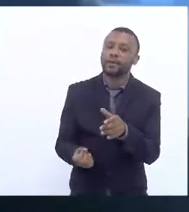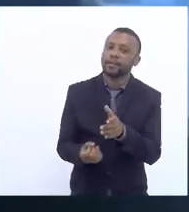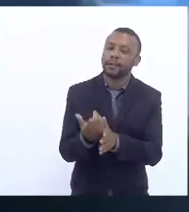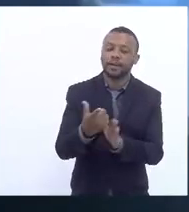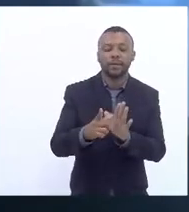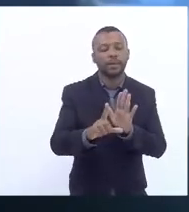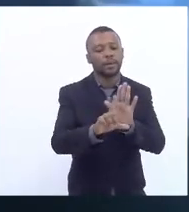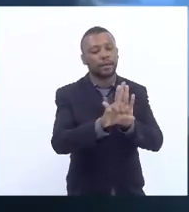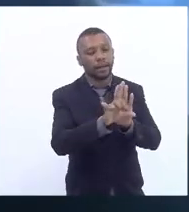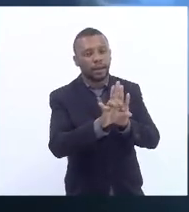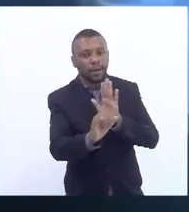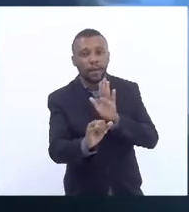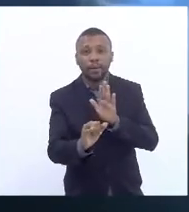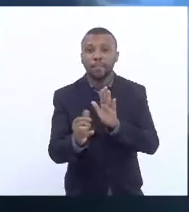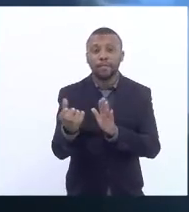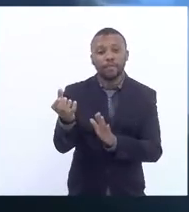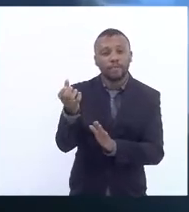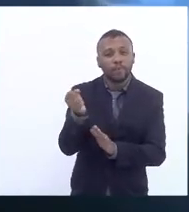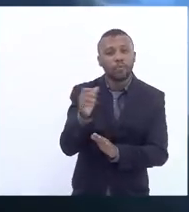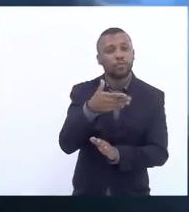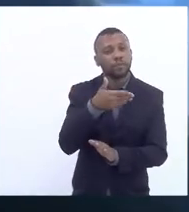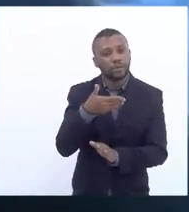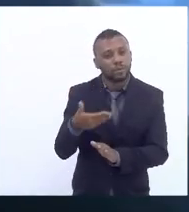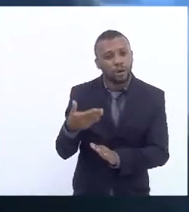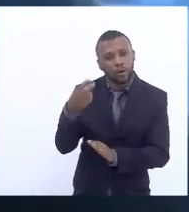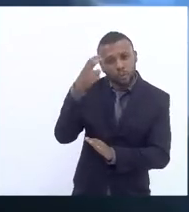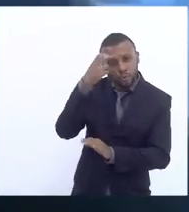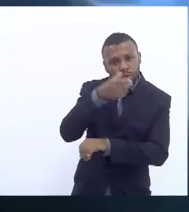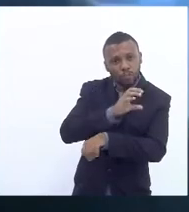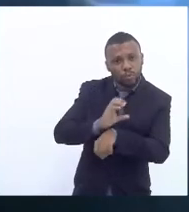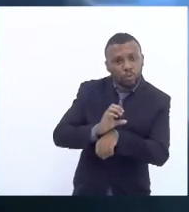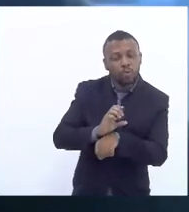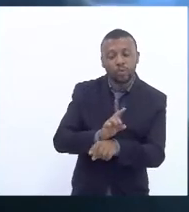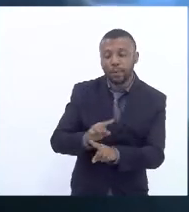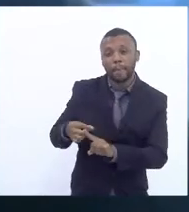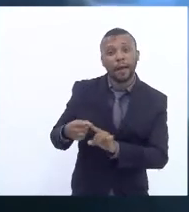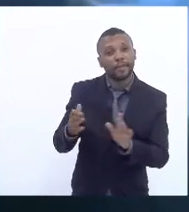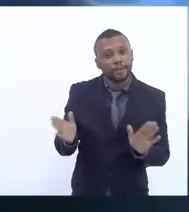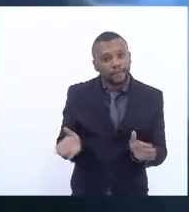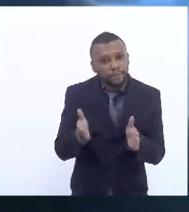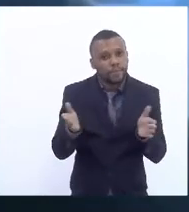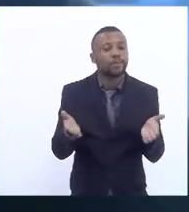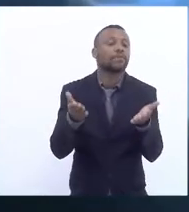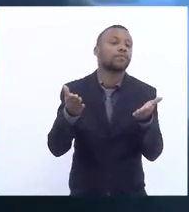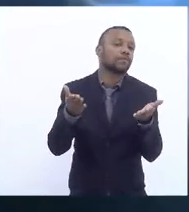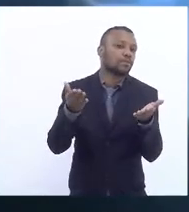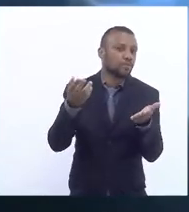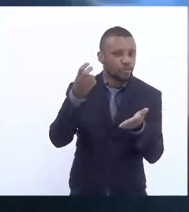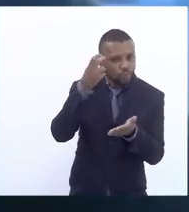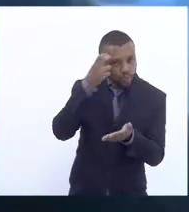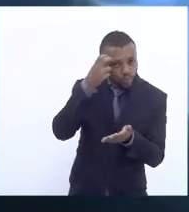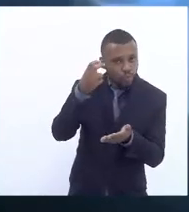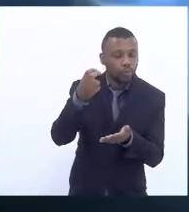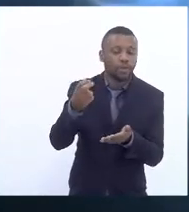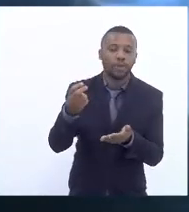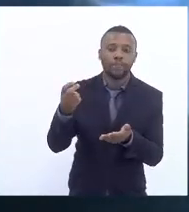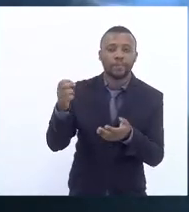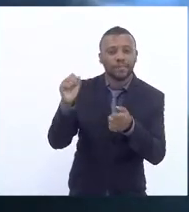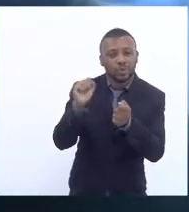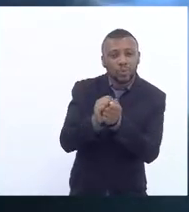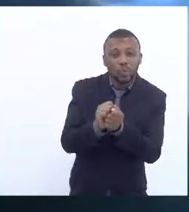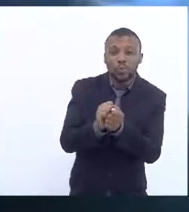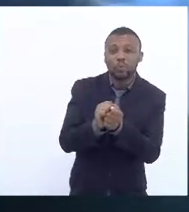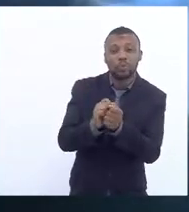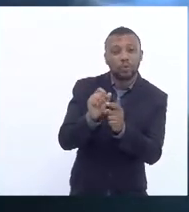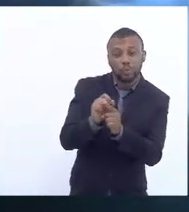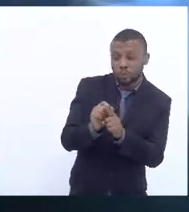de Cultura, de Incentivo à Cultura, fui companheiro de exílio de Darcy Ribeiro, defendemos a